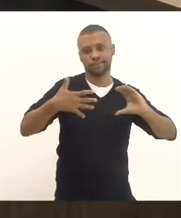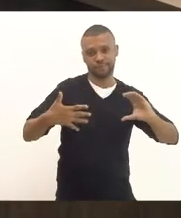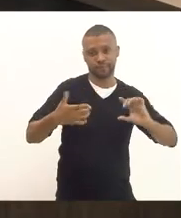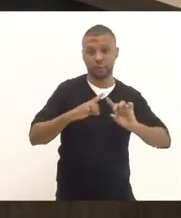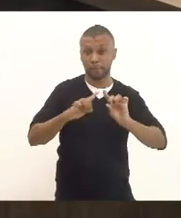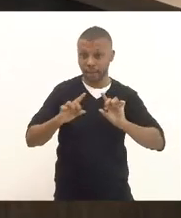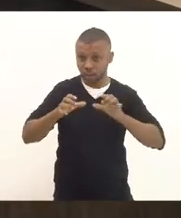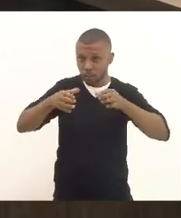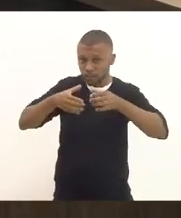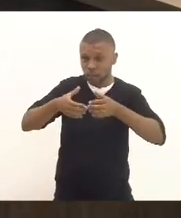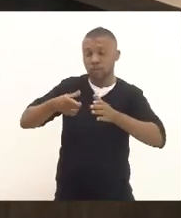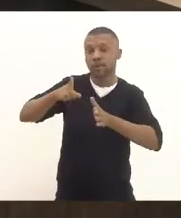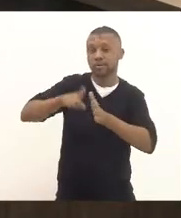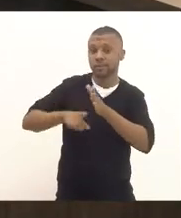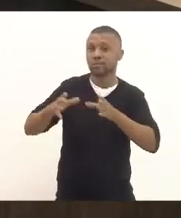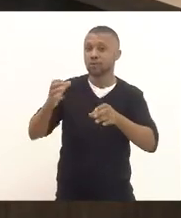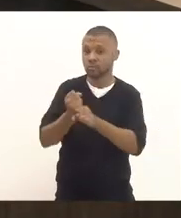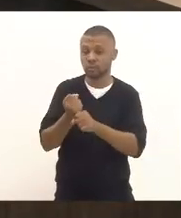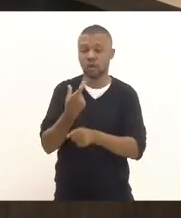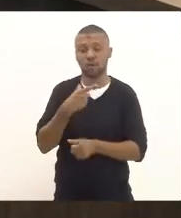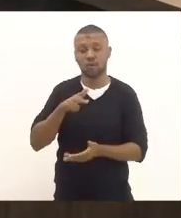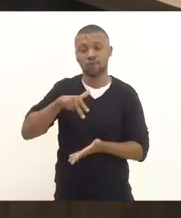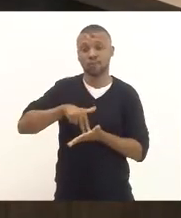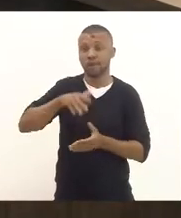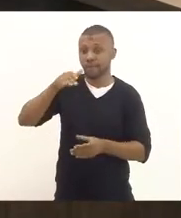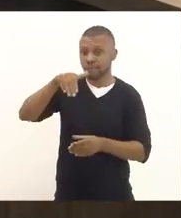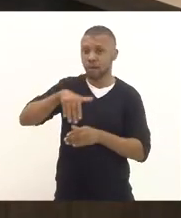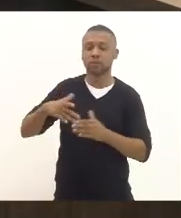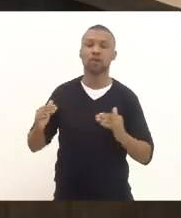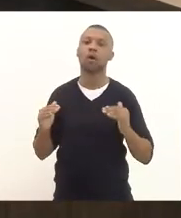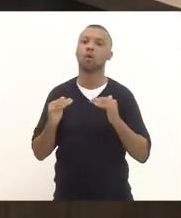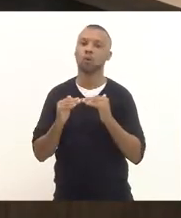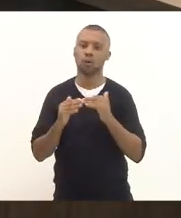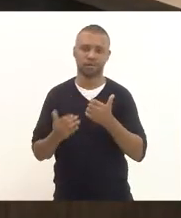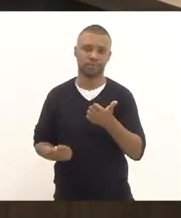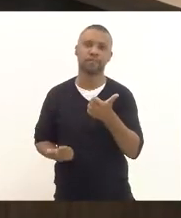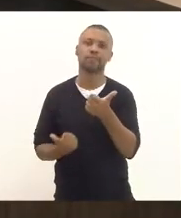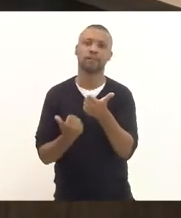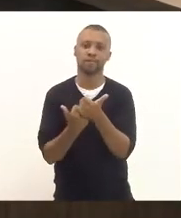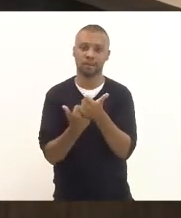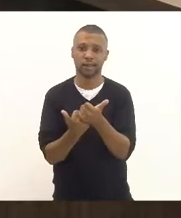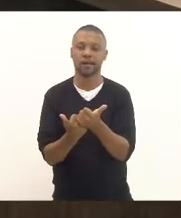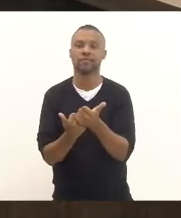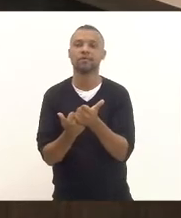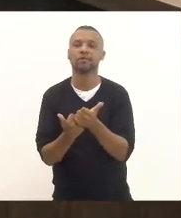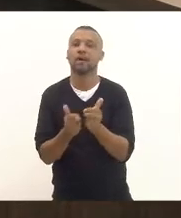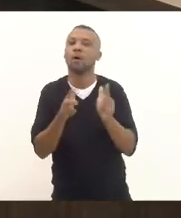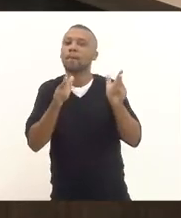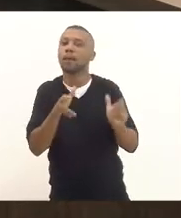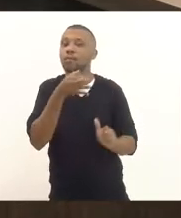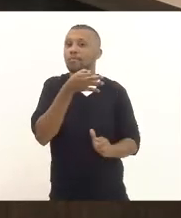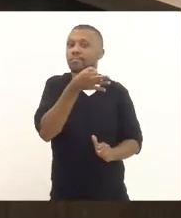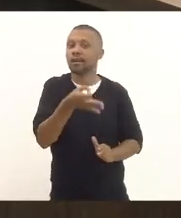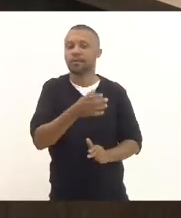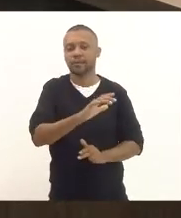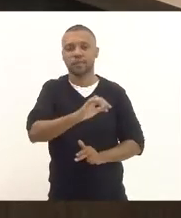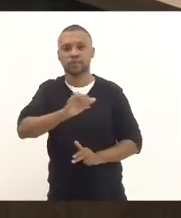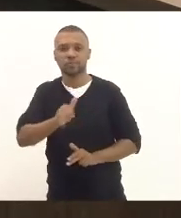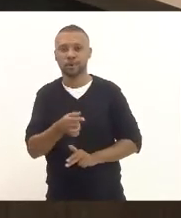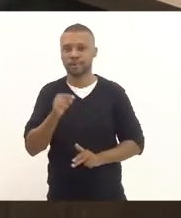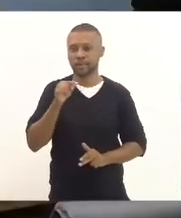tributação tô votando favorável acompanhando o parecer da